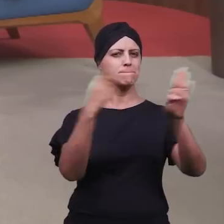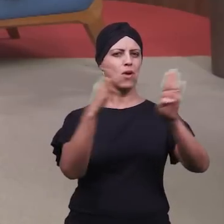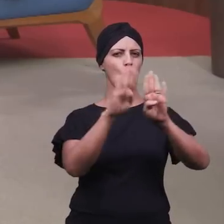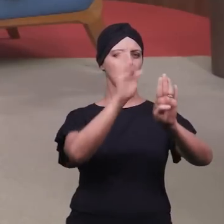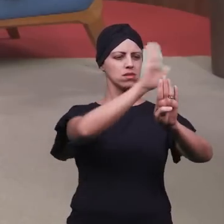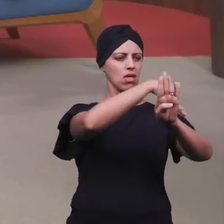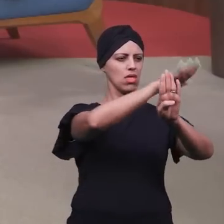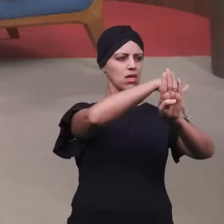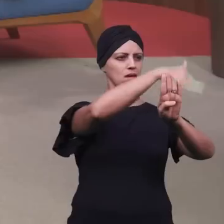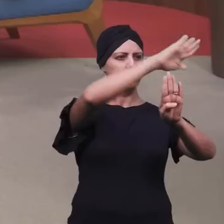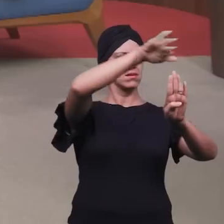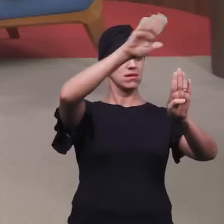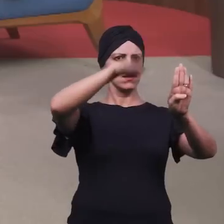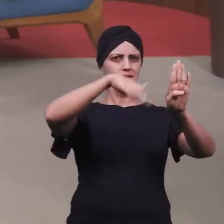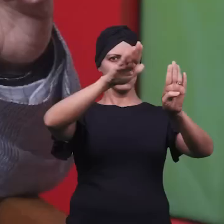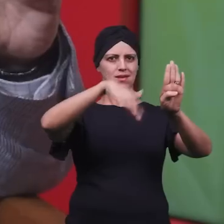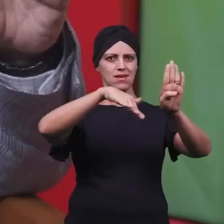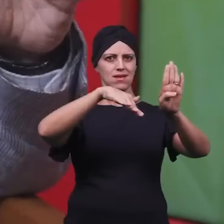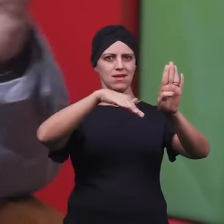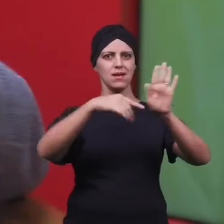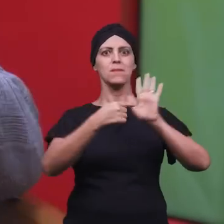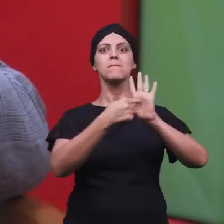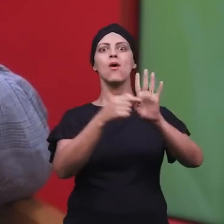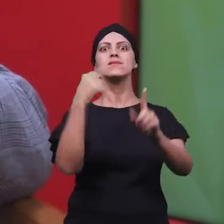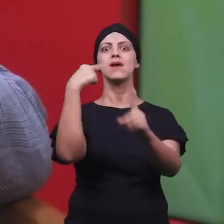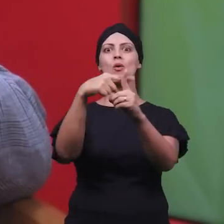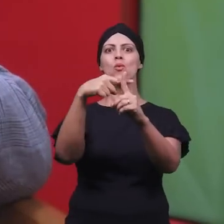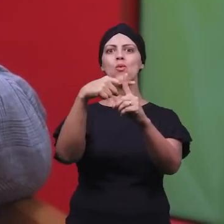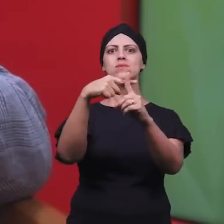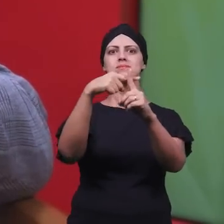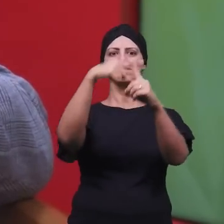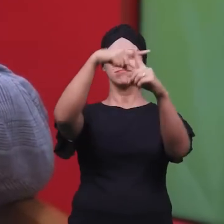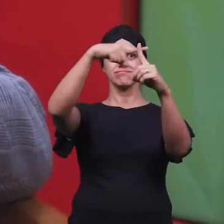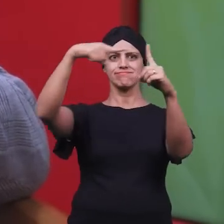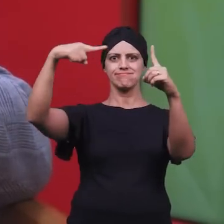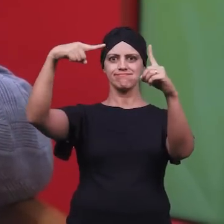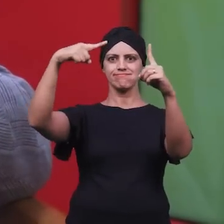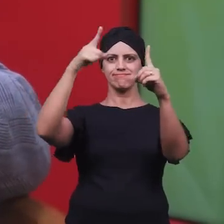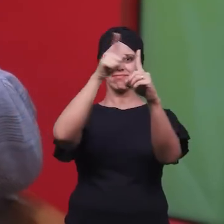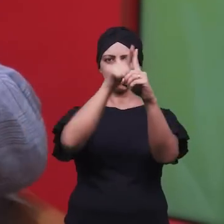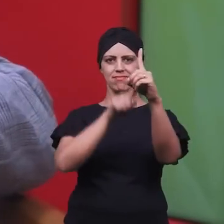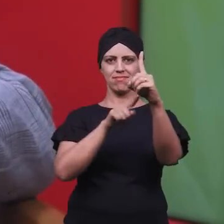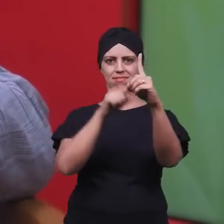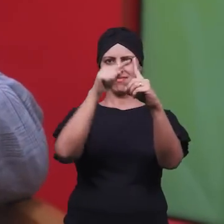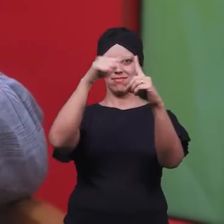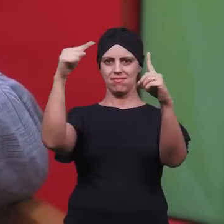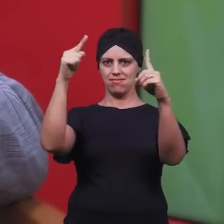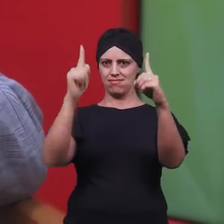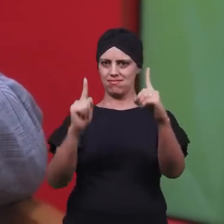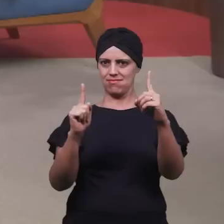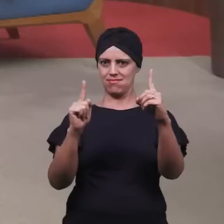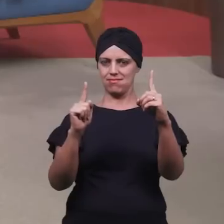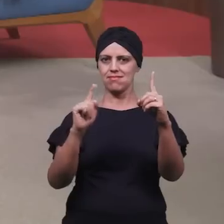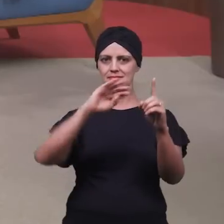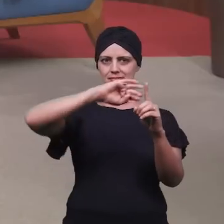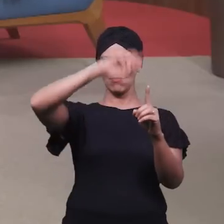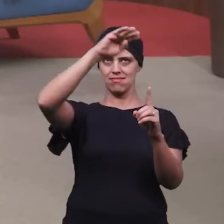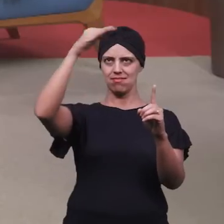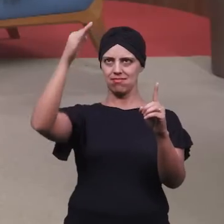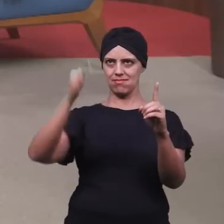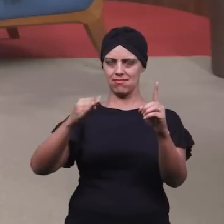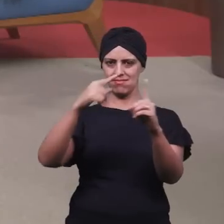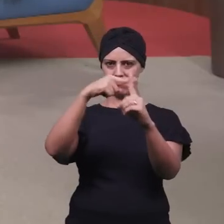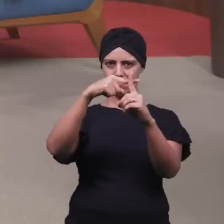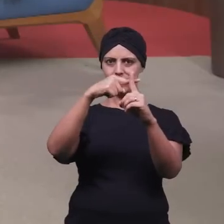na porta, na verga e nos umbrais, profetizada a cruz. Verga e umbral. Vertical e horizontal. Está profetizada a